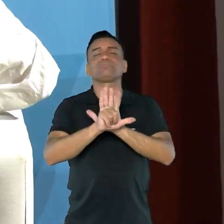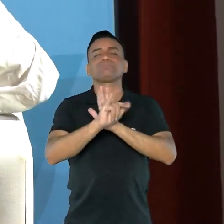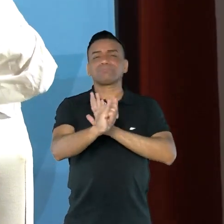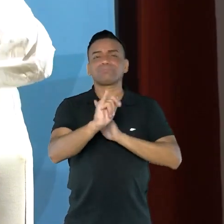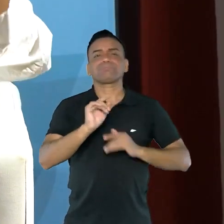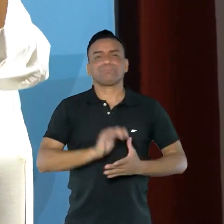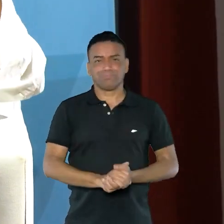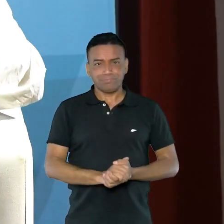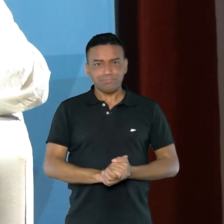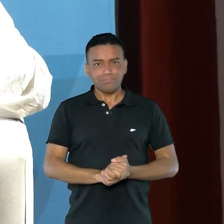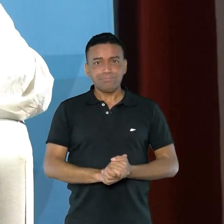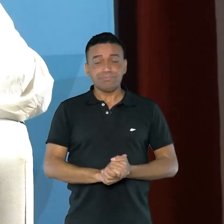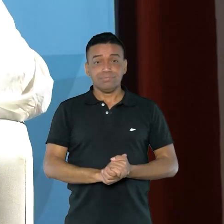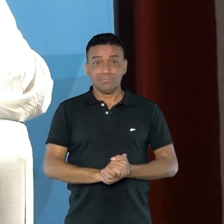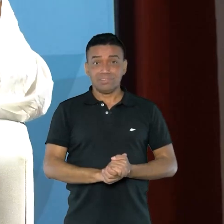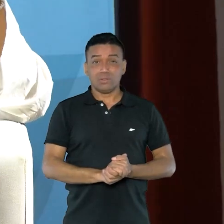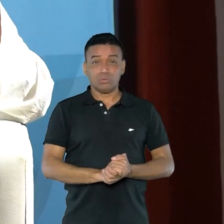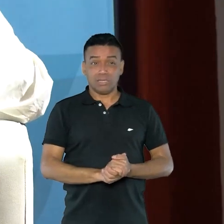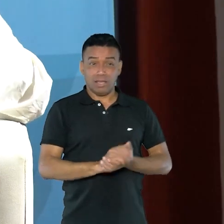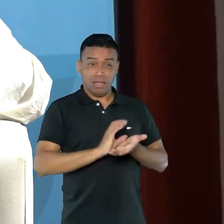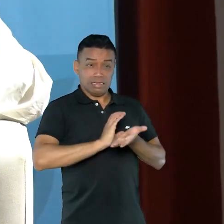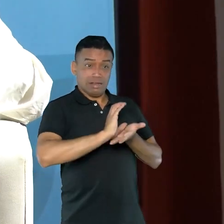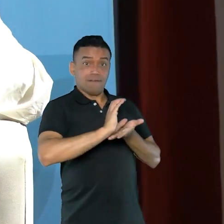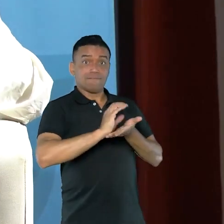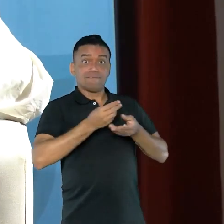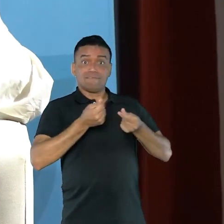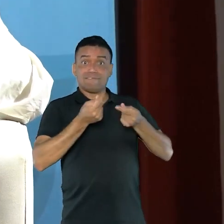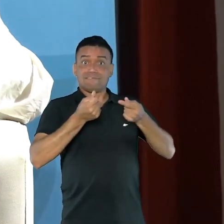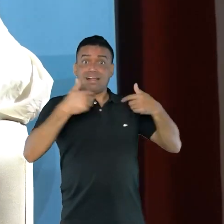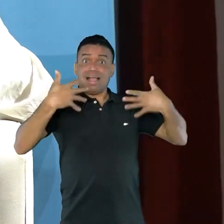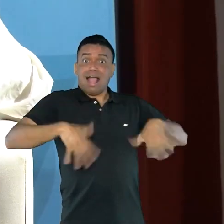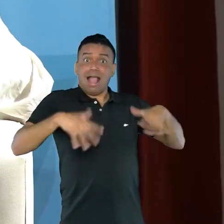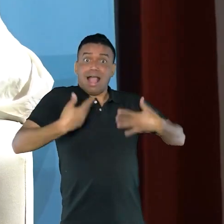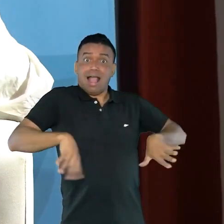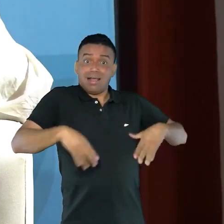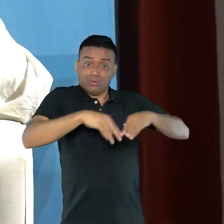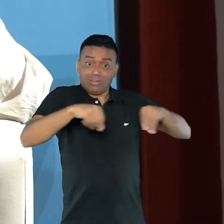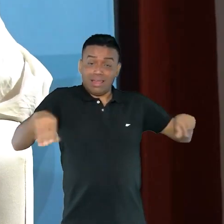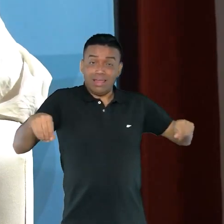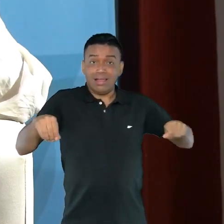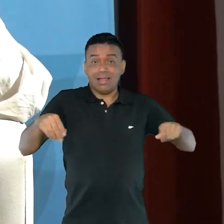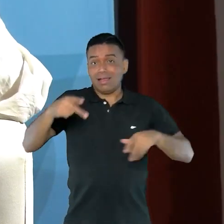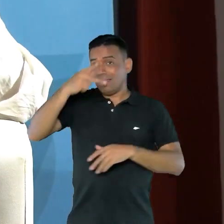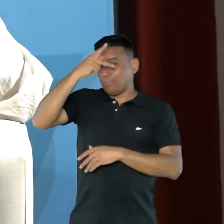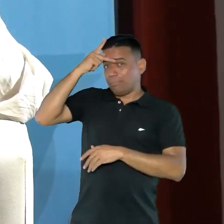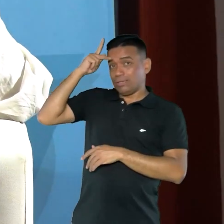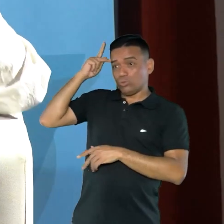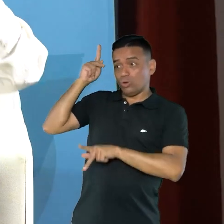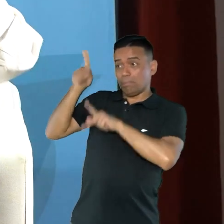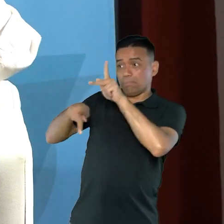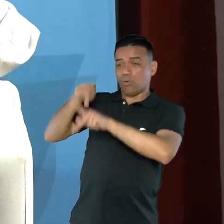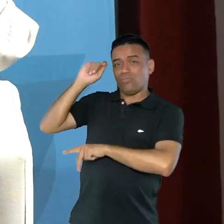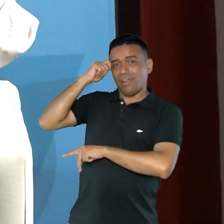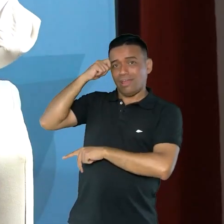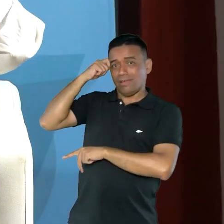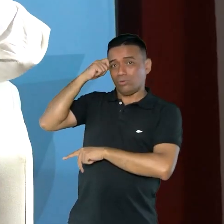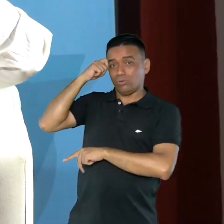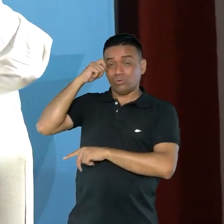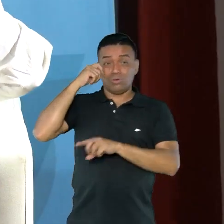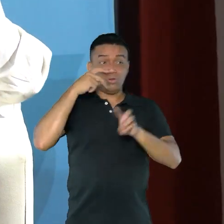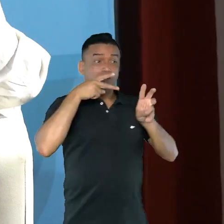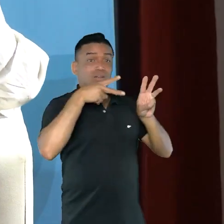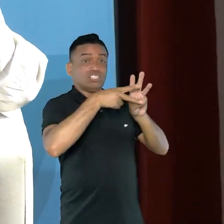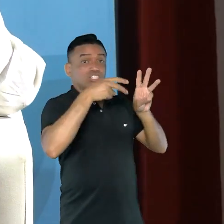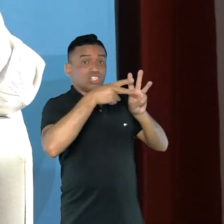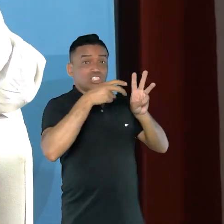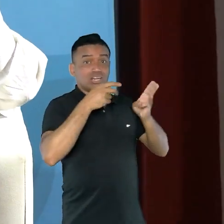se deveria elevar o valor da terra ao máximo possível para que as pessoas negras, indígenas, não tivessem condições de comprar